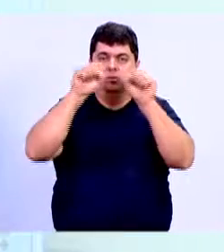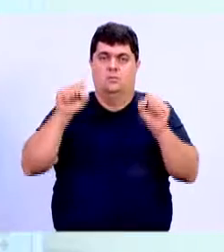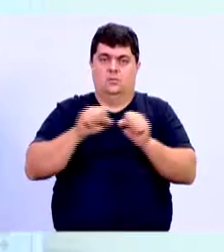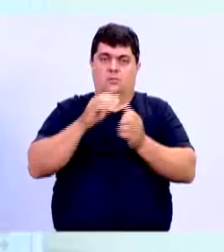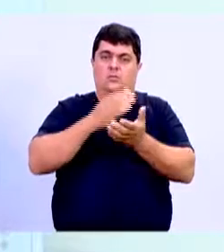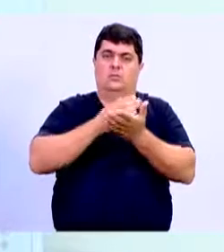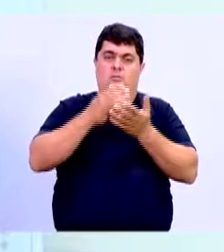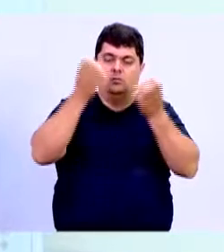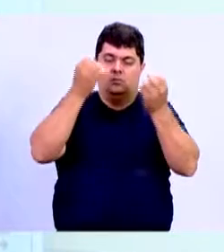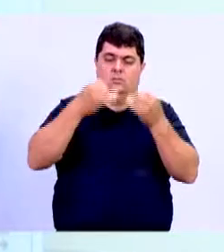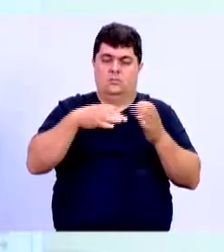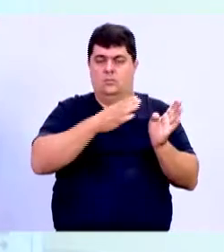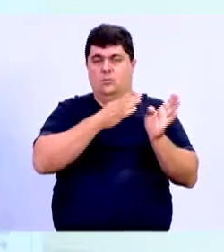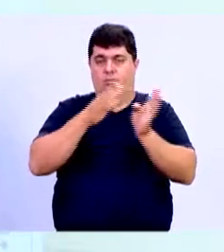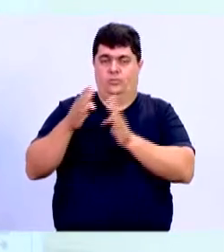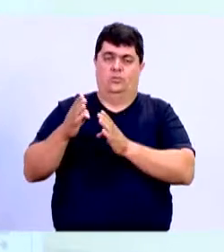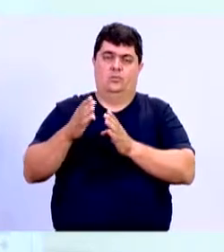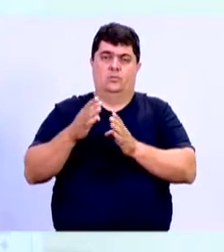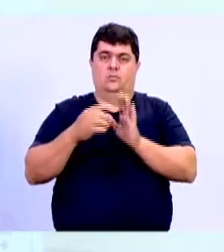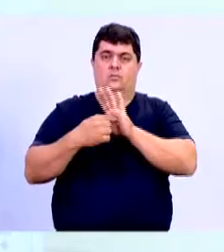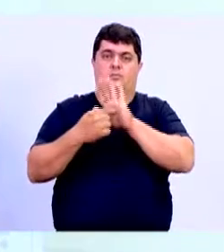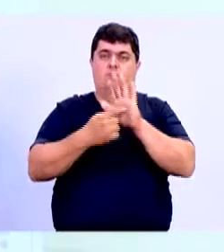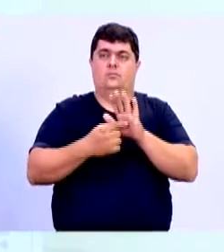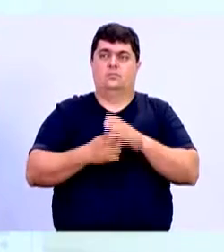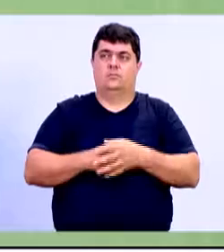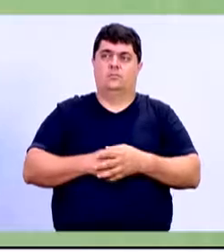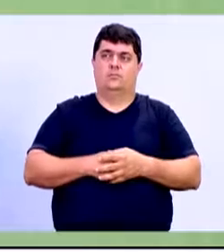então com a apresentação.